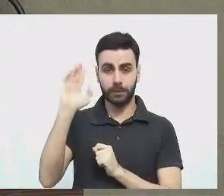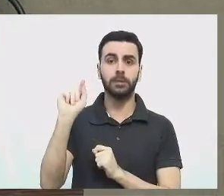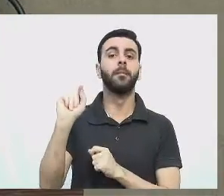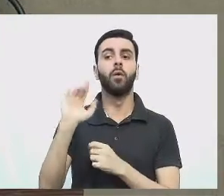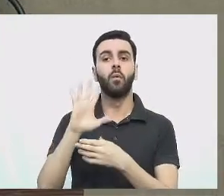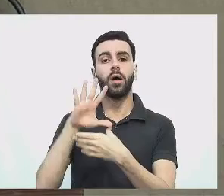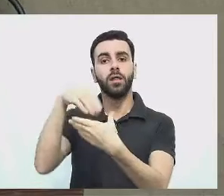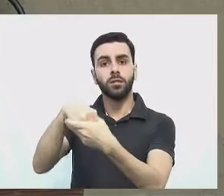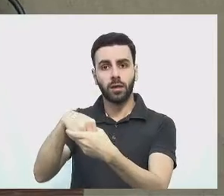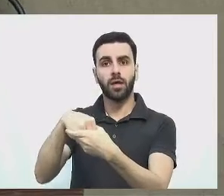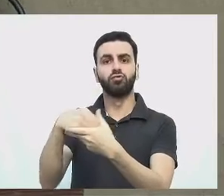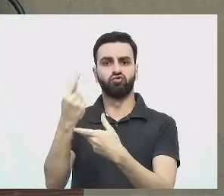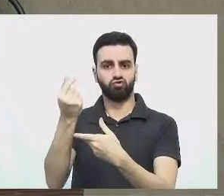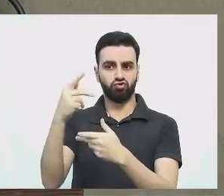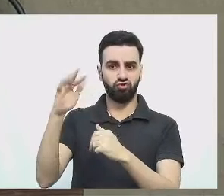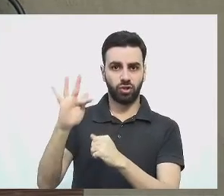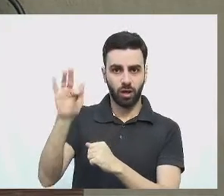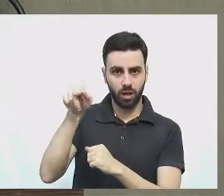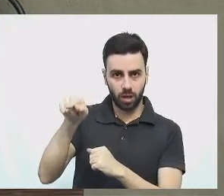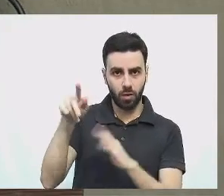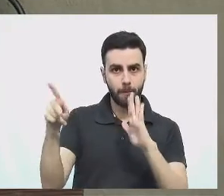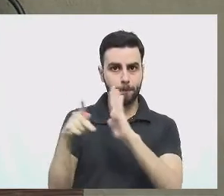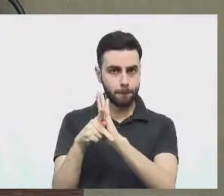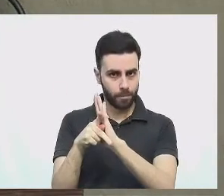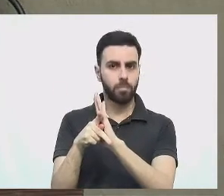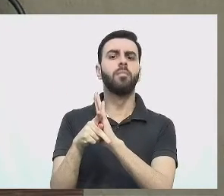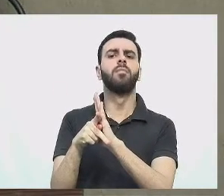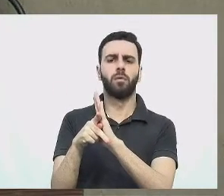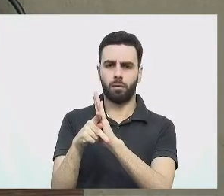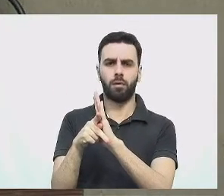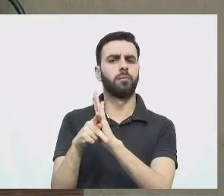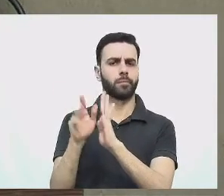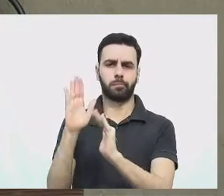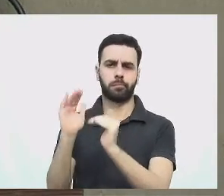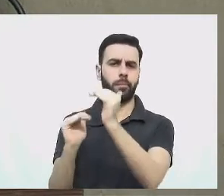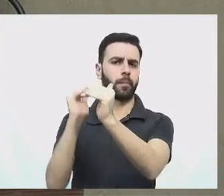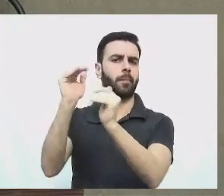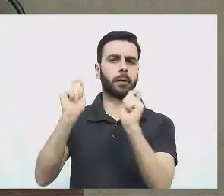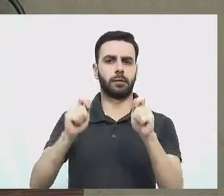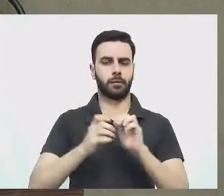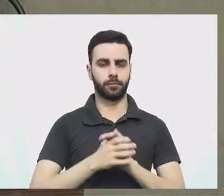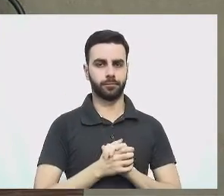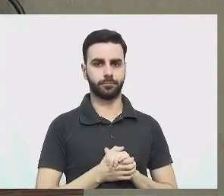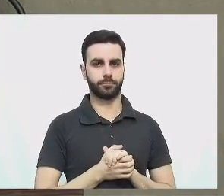seus próprios recursos sustentavam o seu crescimento.